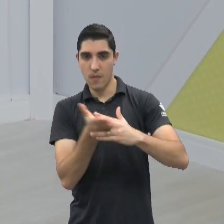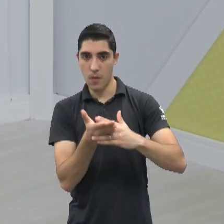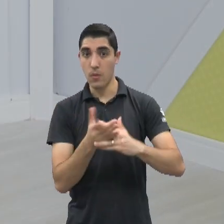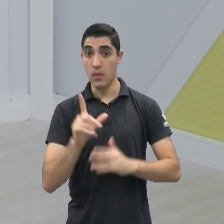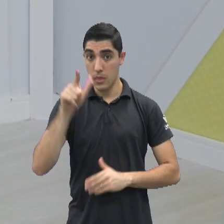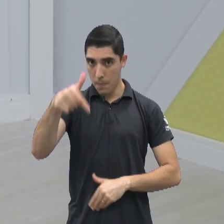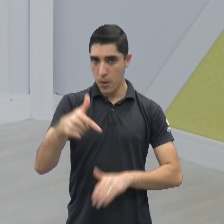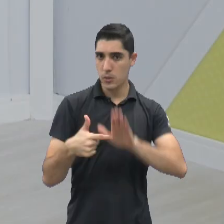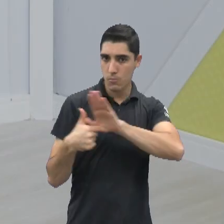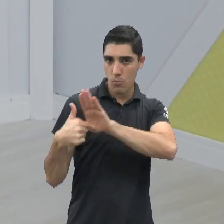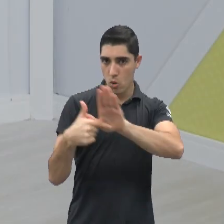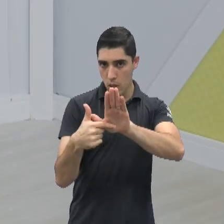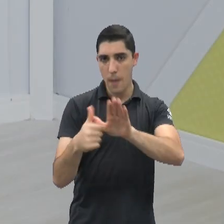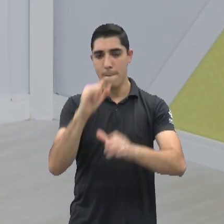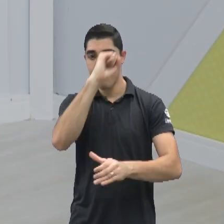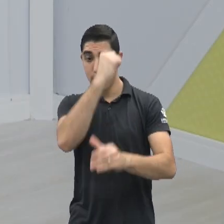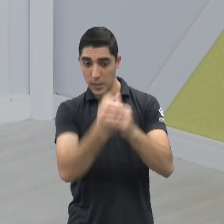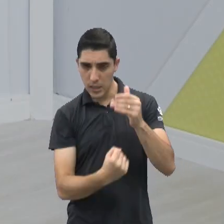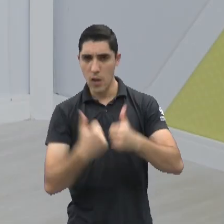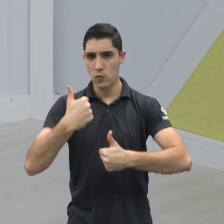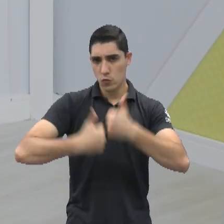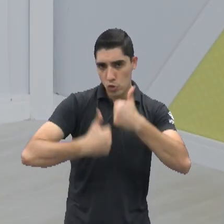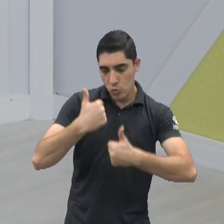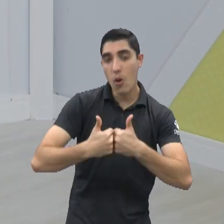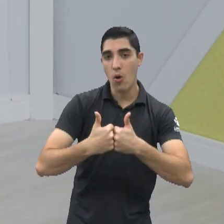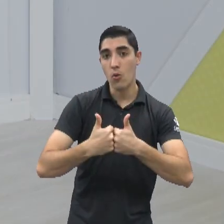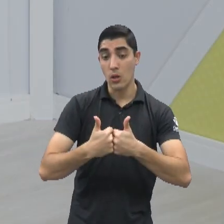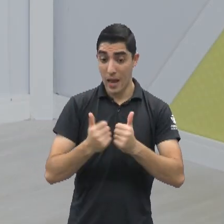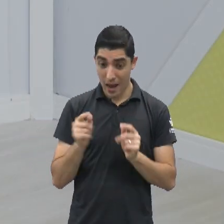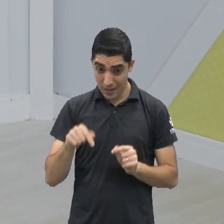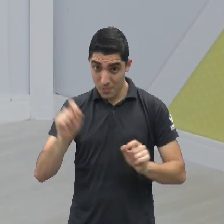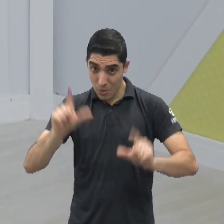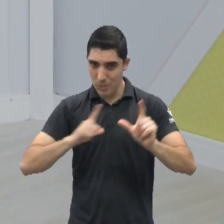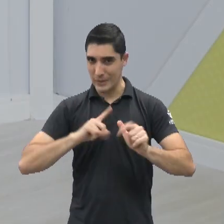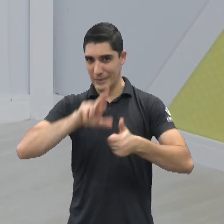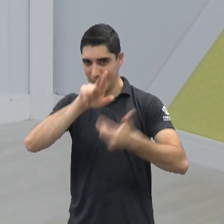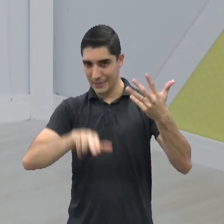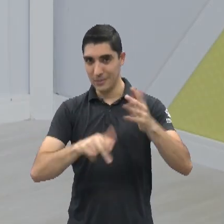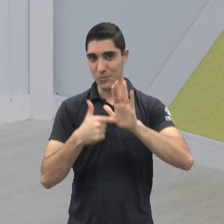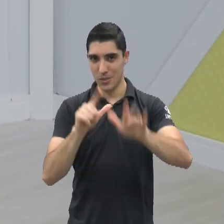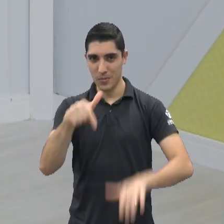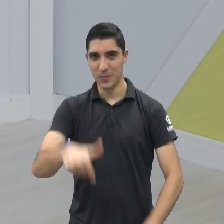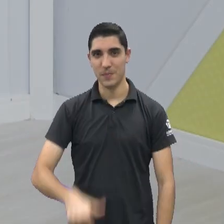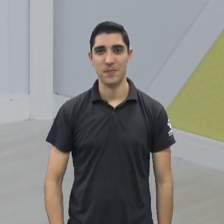gente volta com o basquete, o futebol, enfim, o programa está recheado hoje. Até mais.